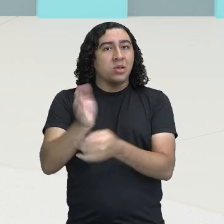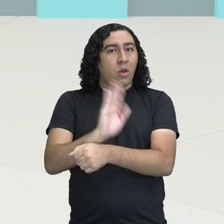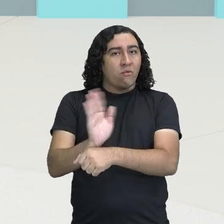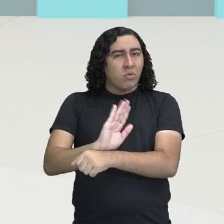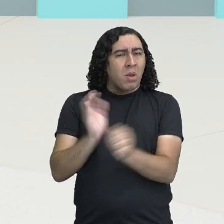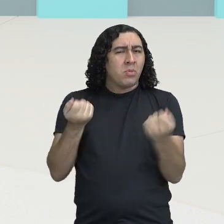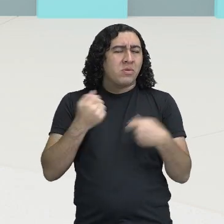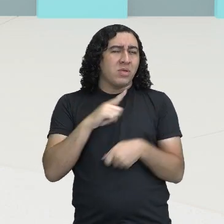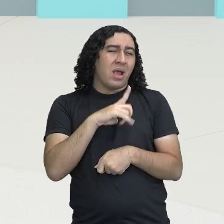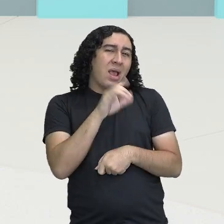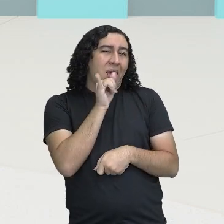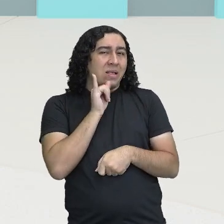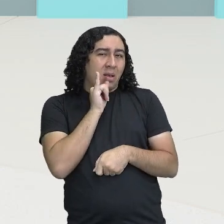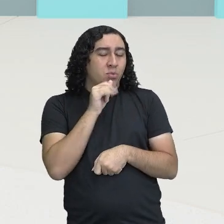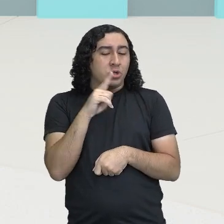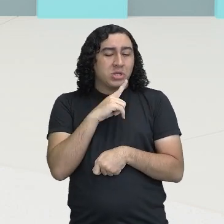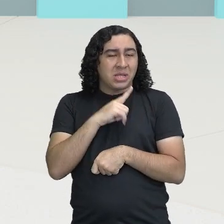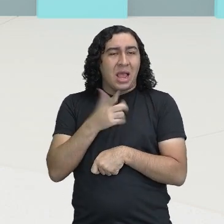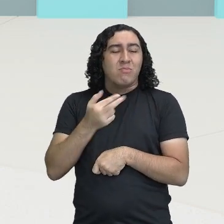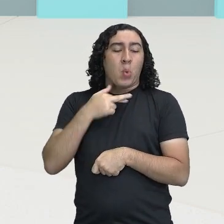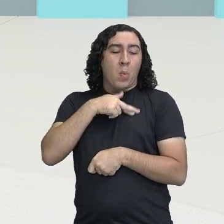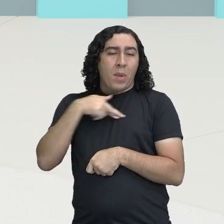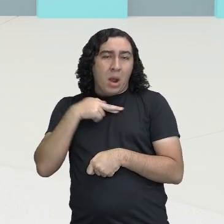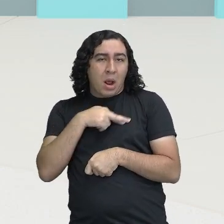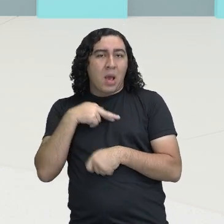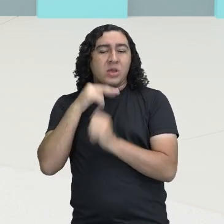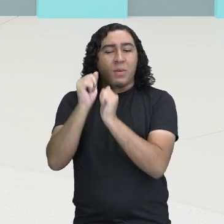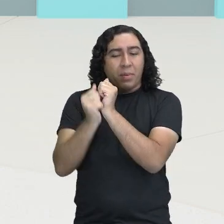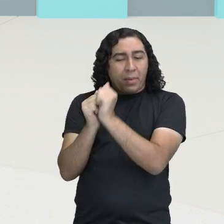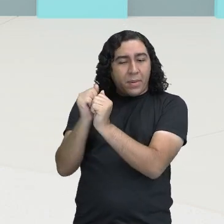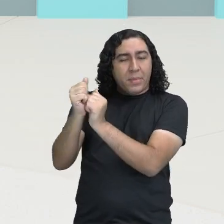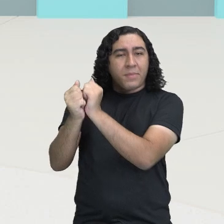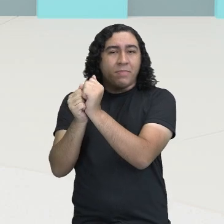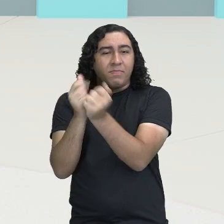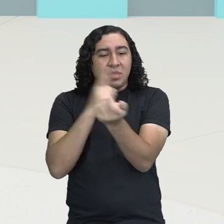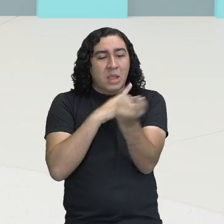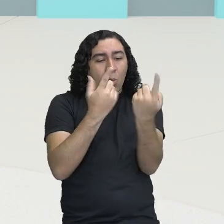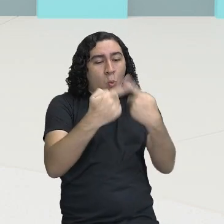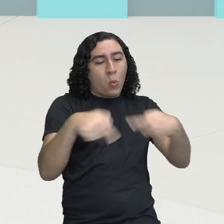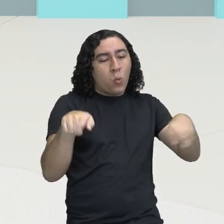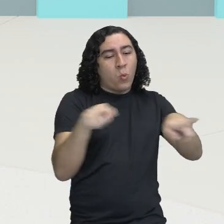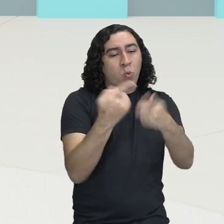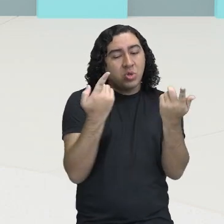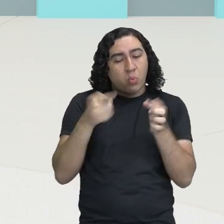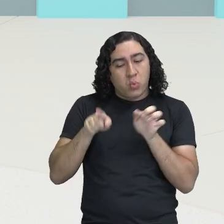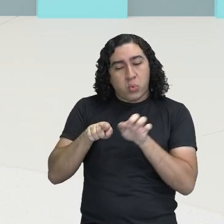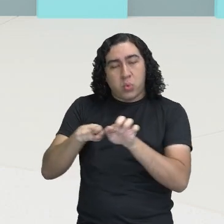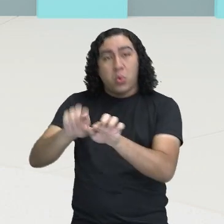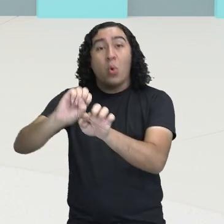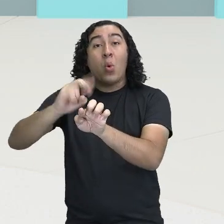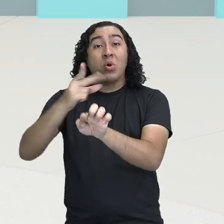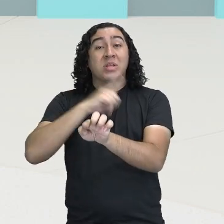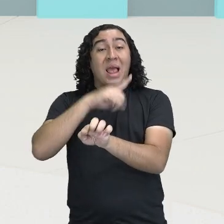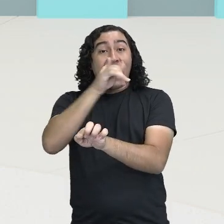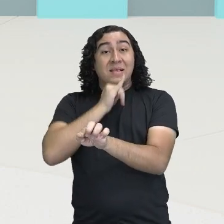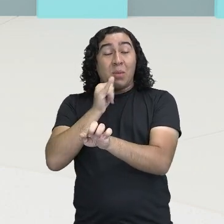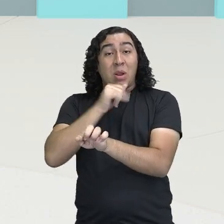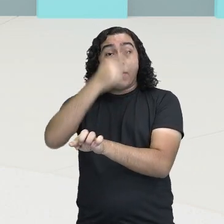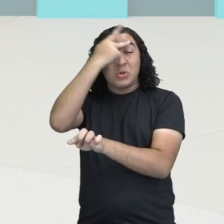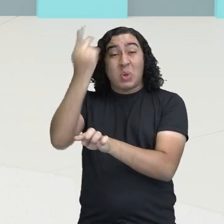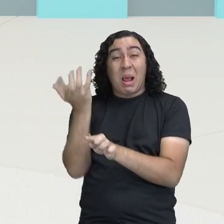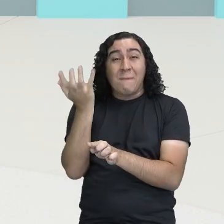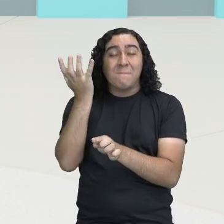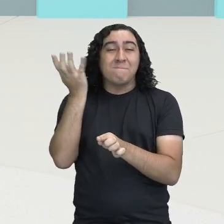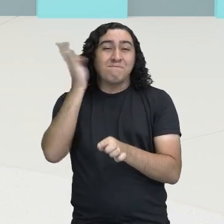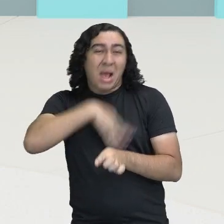momento romântico, aí ocorre a transição sonora. Seja num momento em que vai aparecer o vilão, o monstro